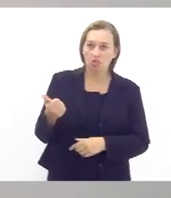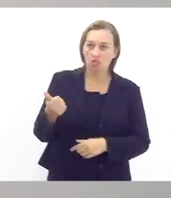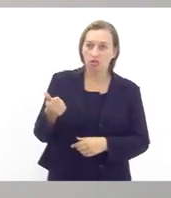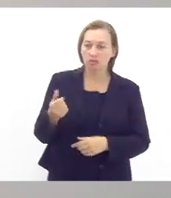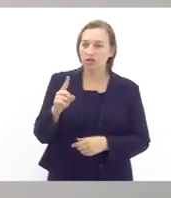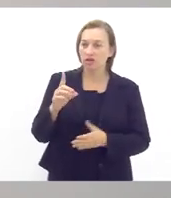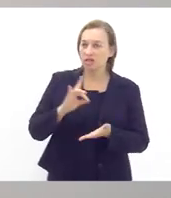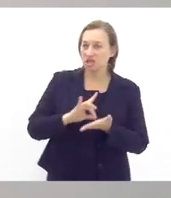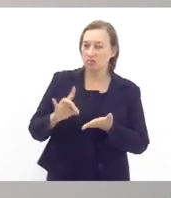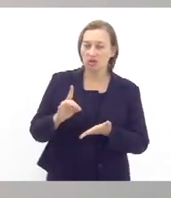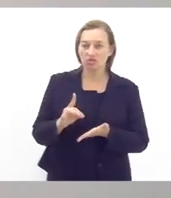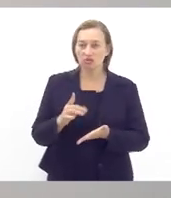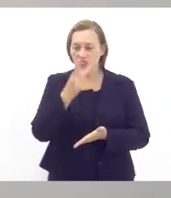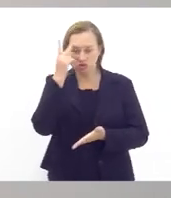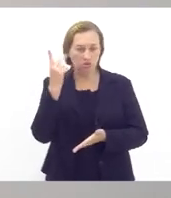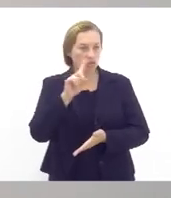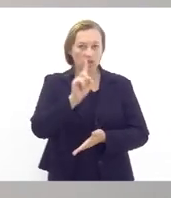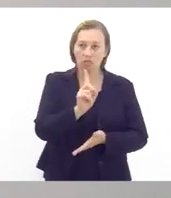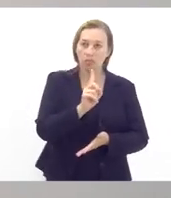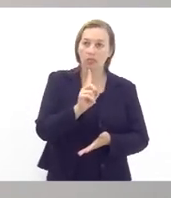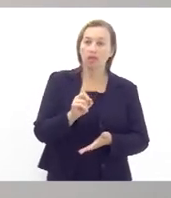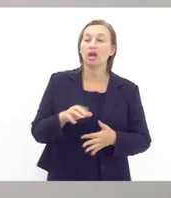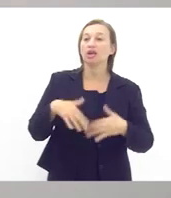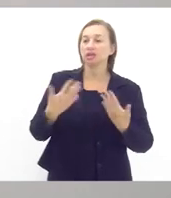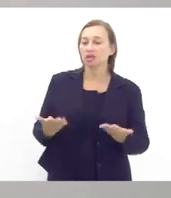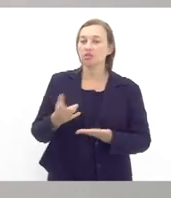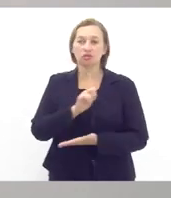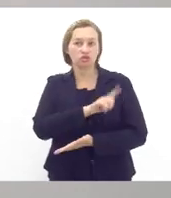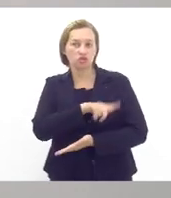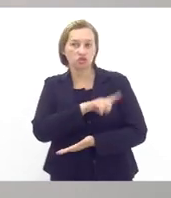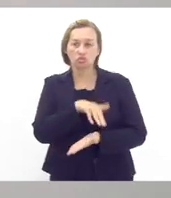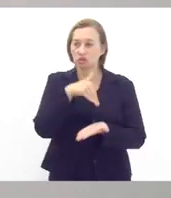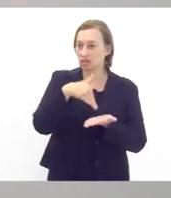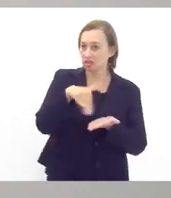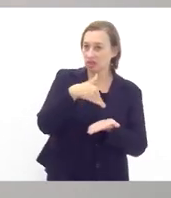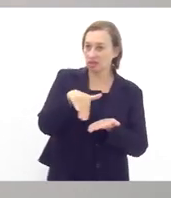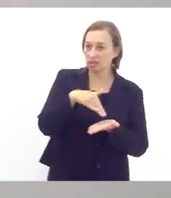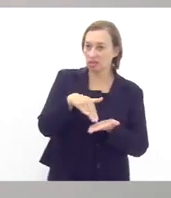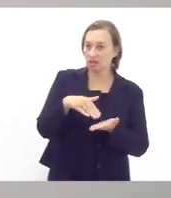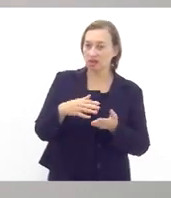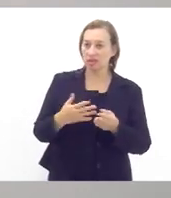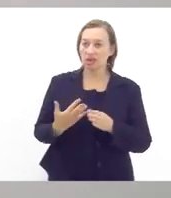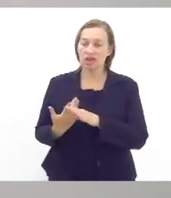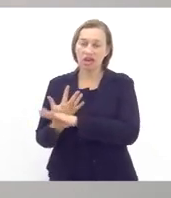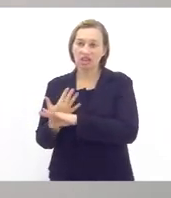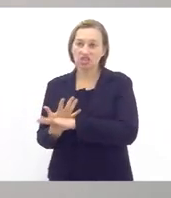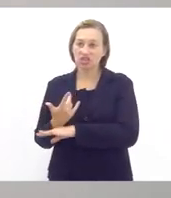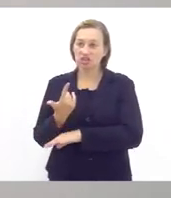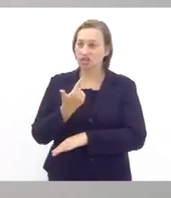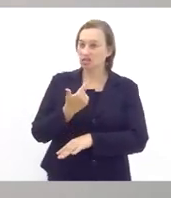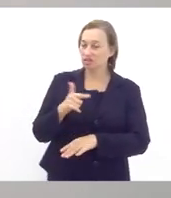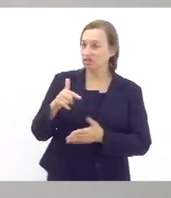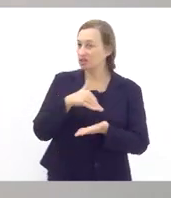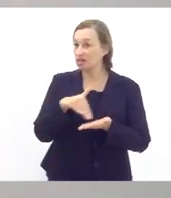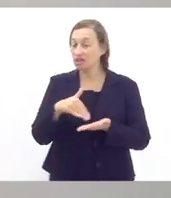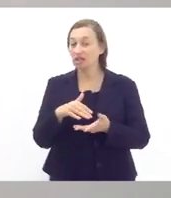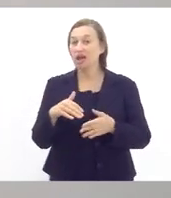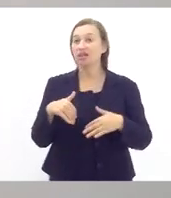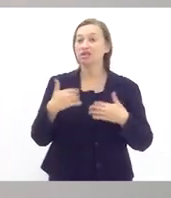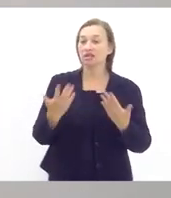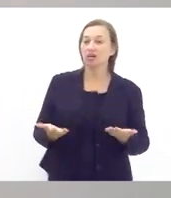ser então gestores secretários mesmo em Caxias não tendo secretário Caxias